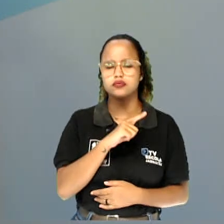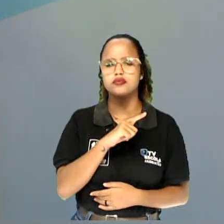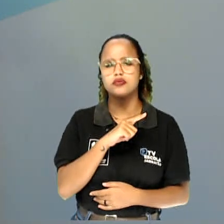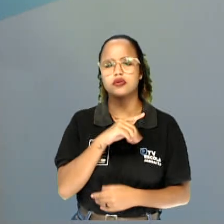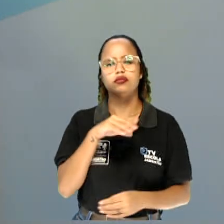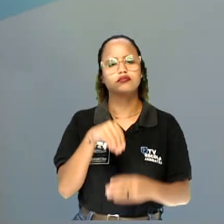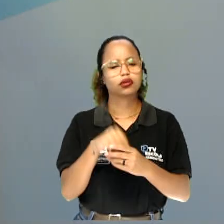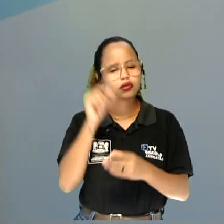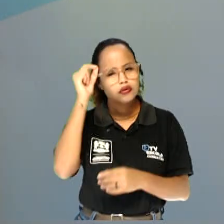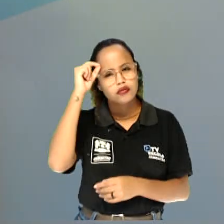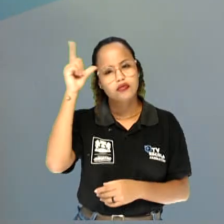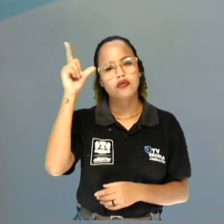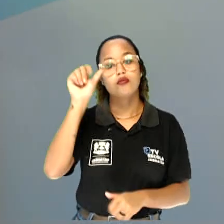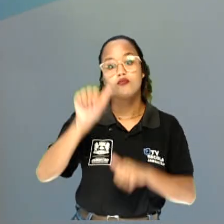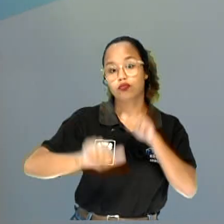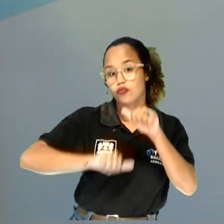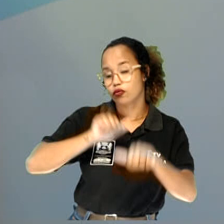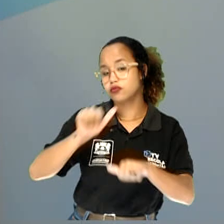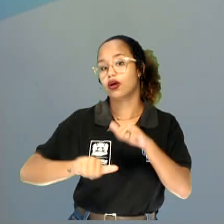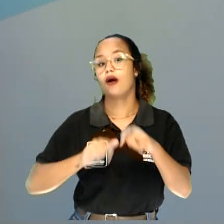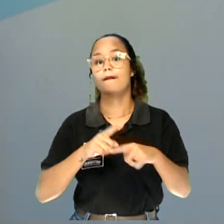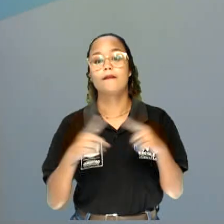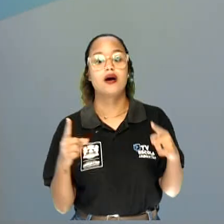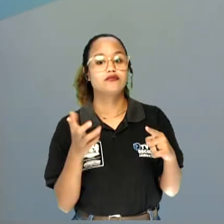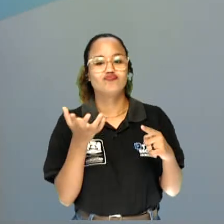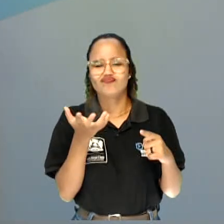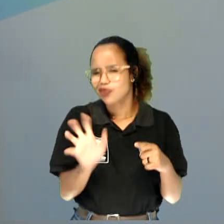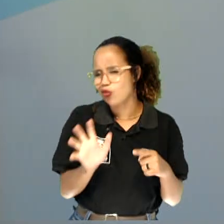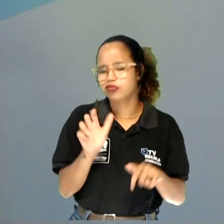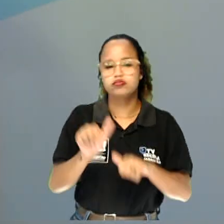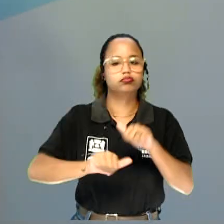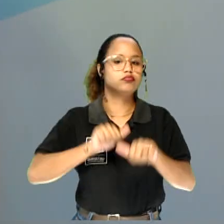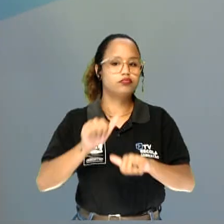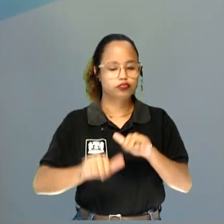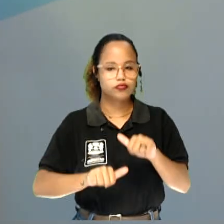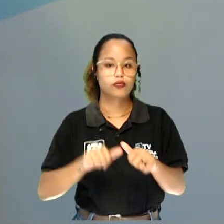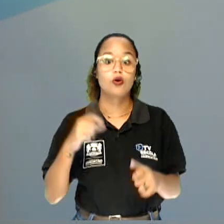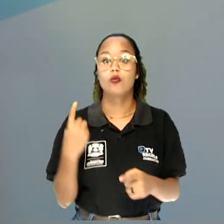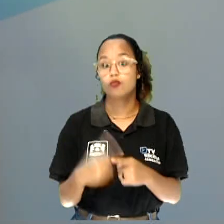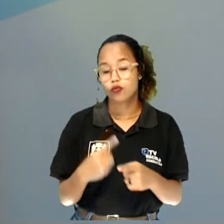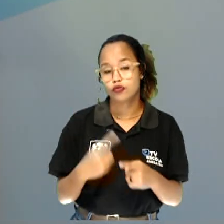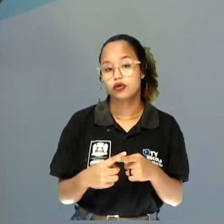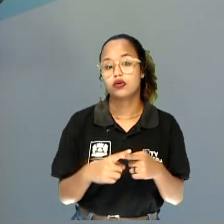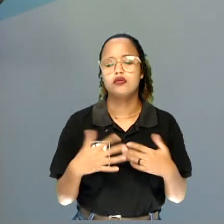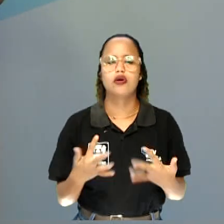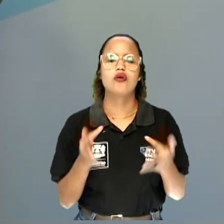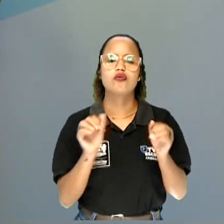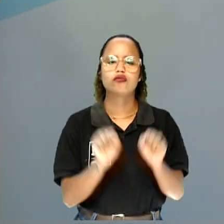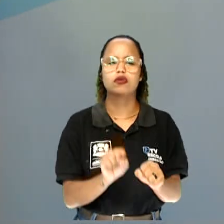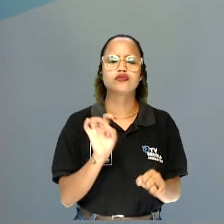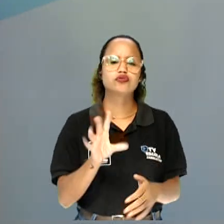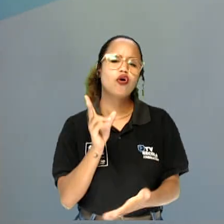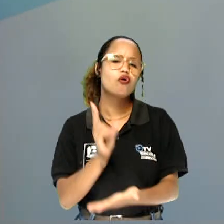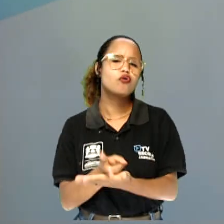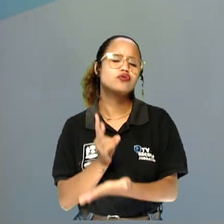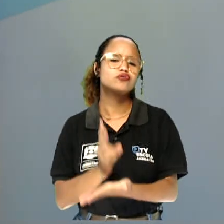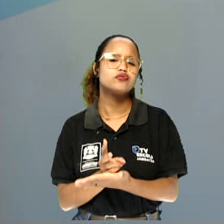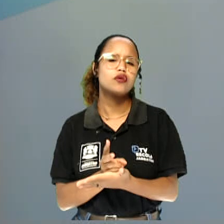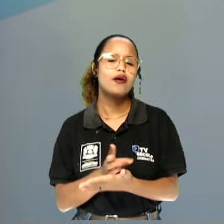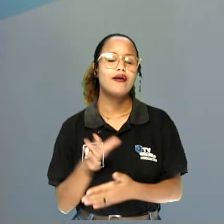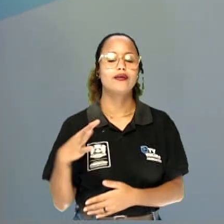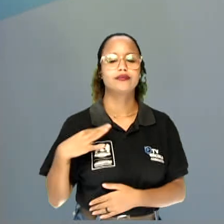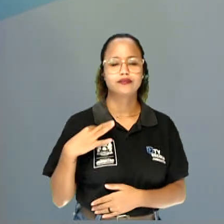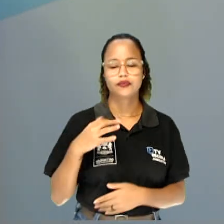daquela ideia do mudar para não mudar, certo? O que eles queriam, no final das contas, era manter os seus privilégios